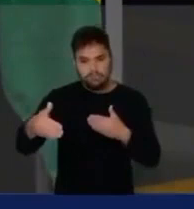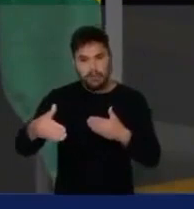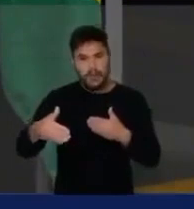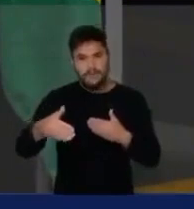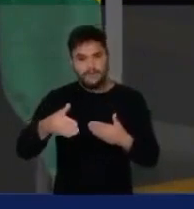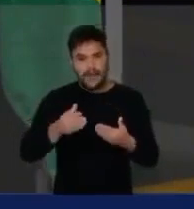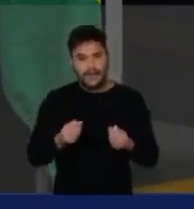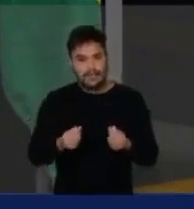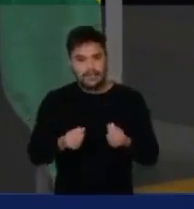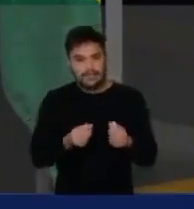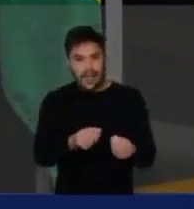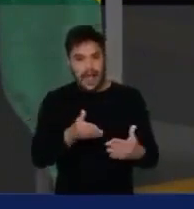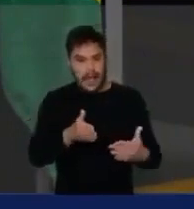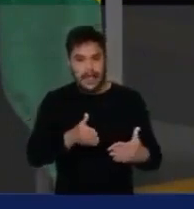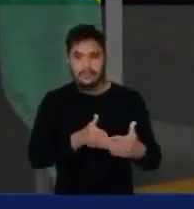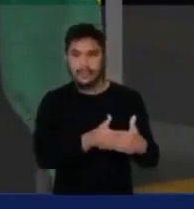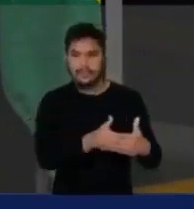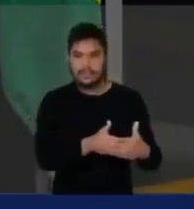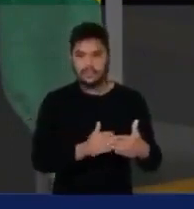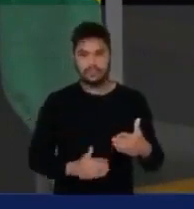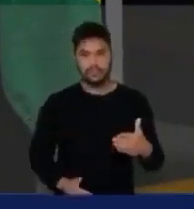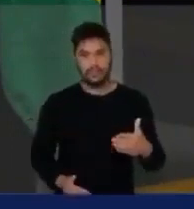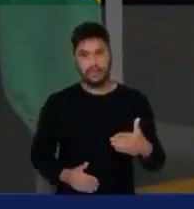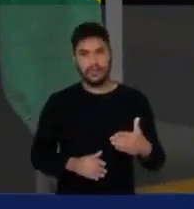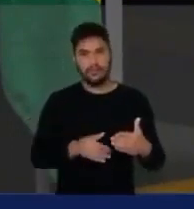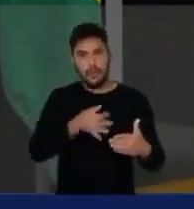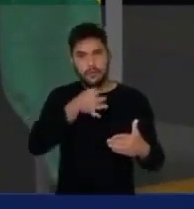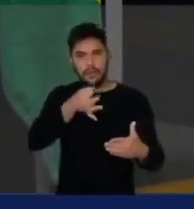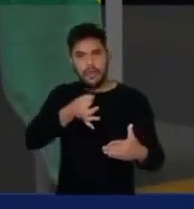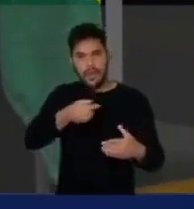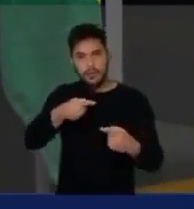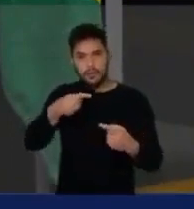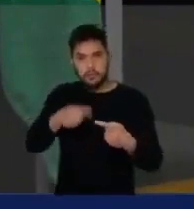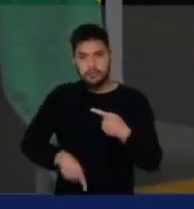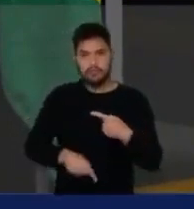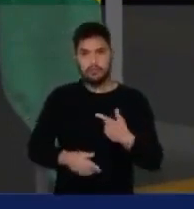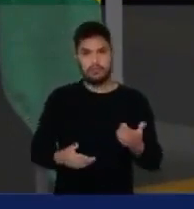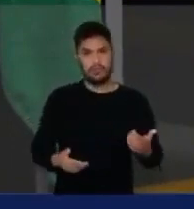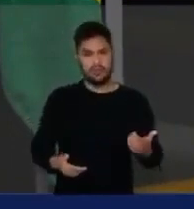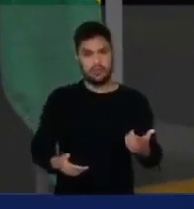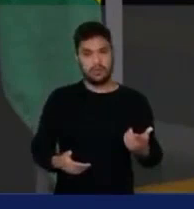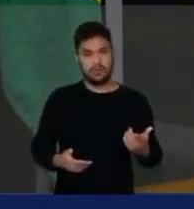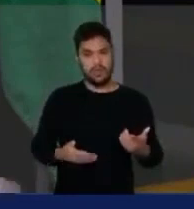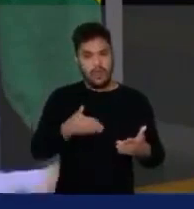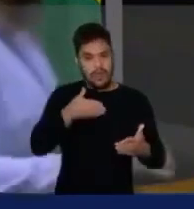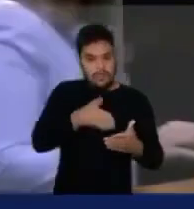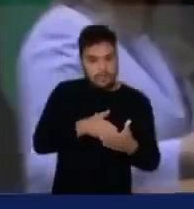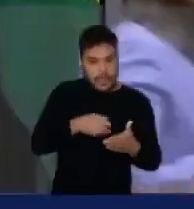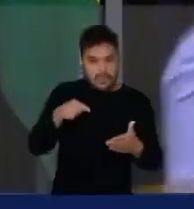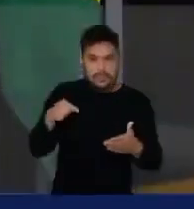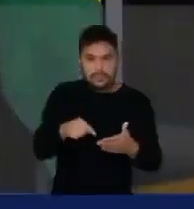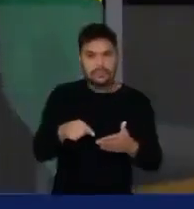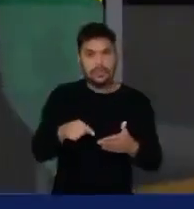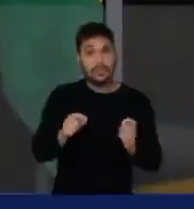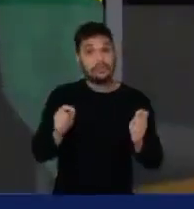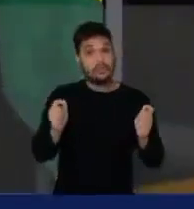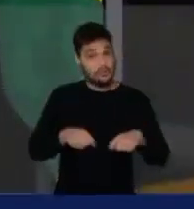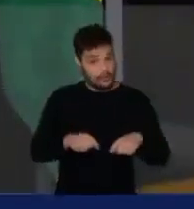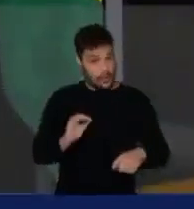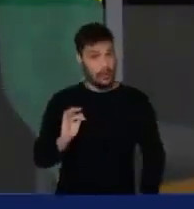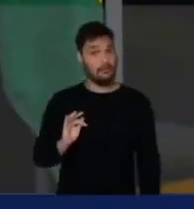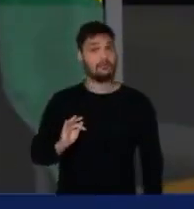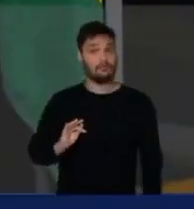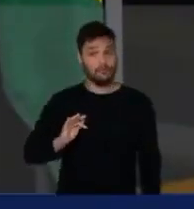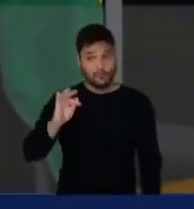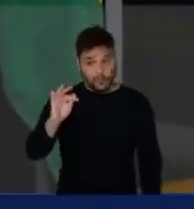limites. Limites que nos calam, limites que nos silenciam, limites, aliás, que podem nos levar, a mim